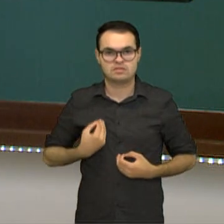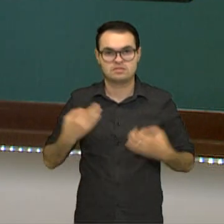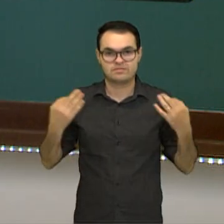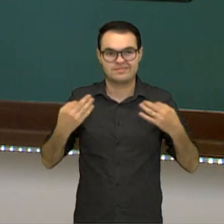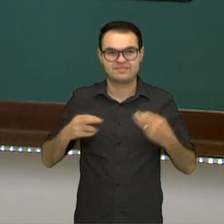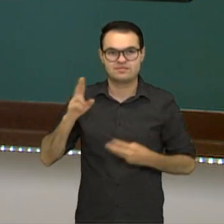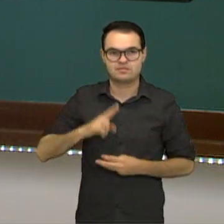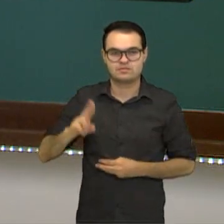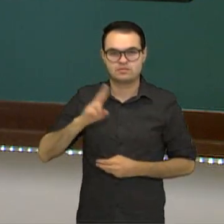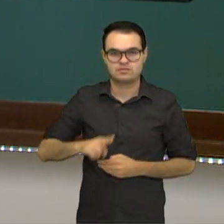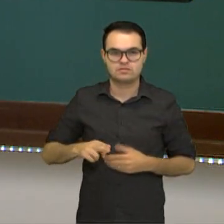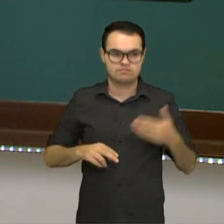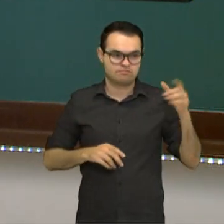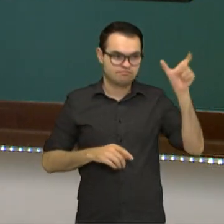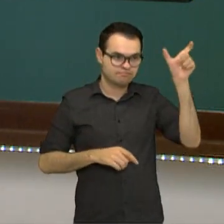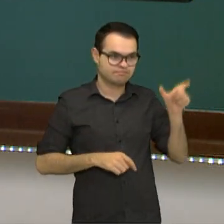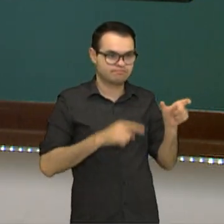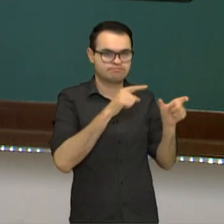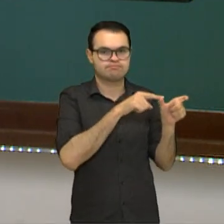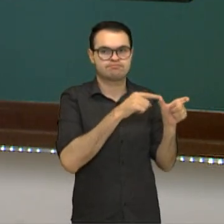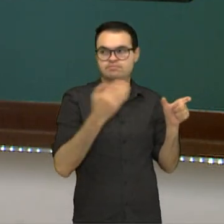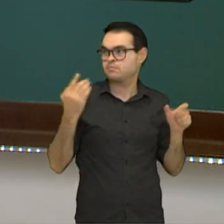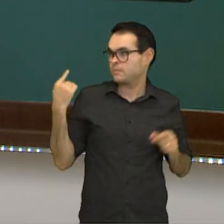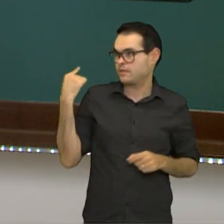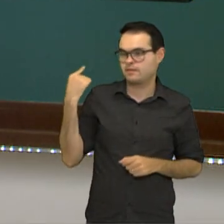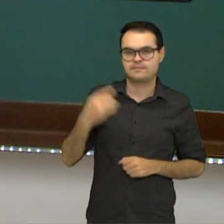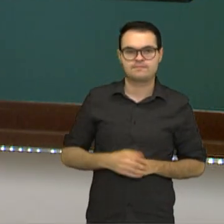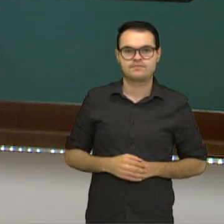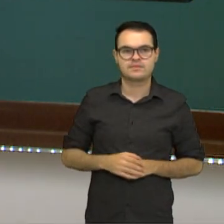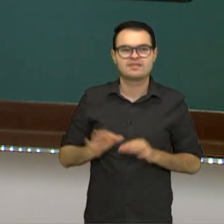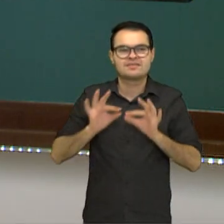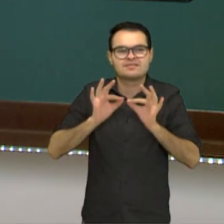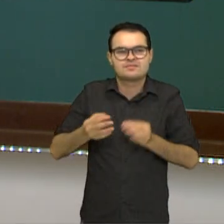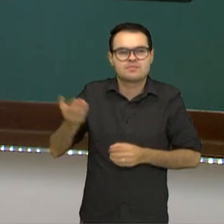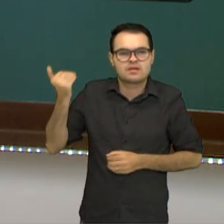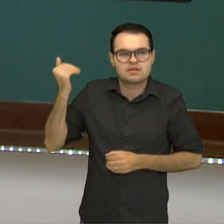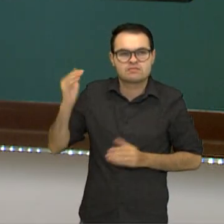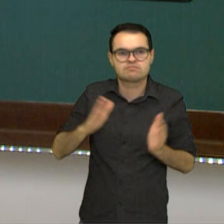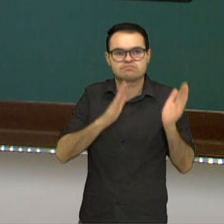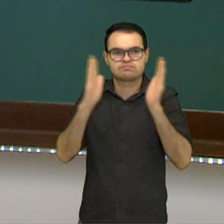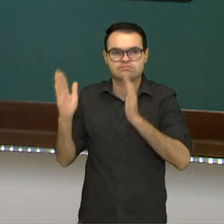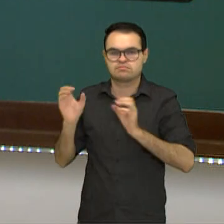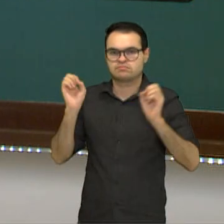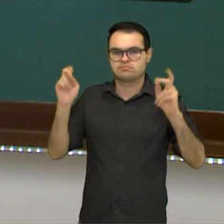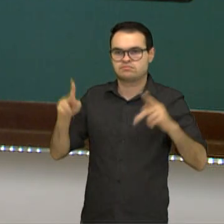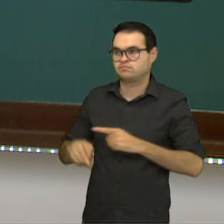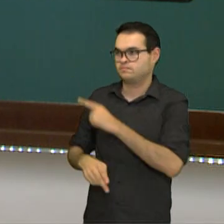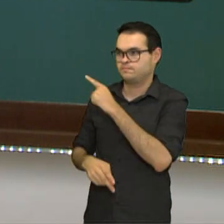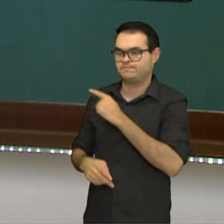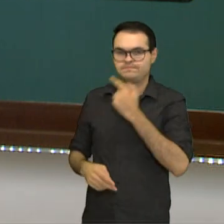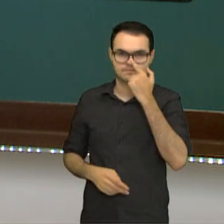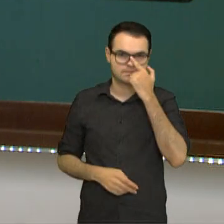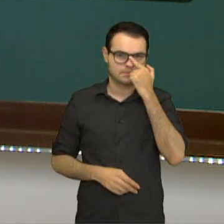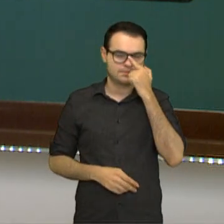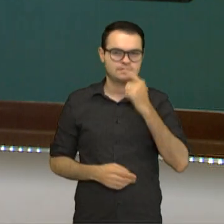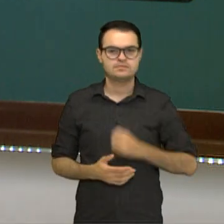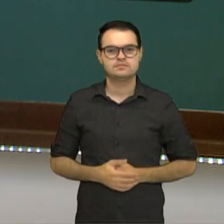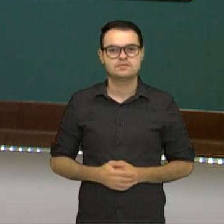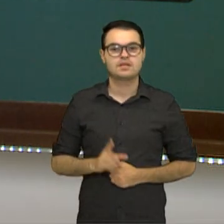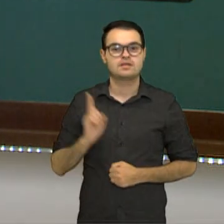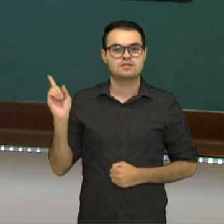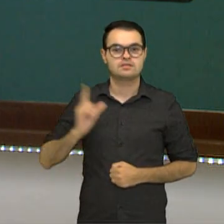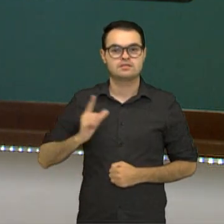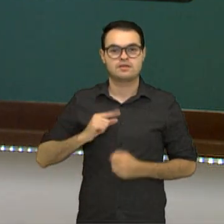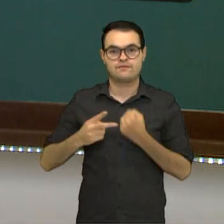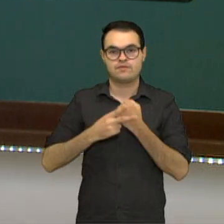usa. Quando é passado simples, aqui ó, simple past. São esses aqui que a gente usa, tá bom? E temos aqui também os